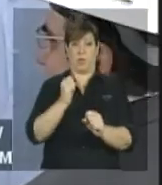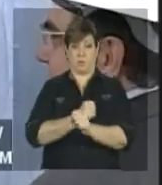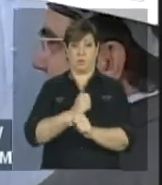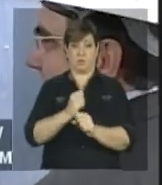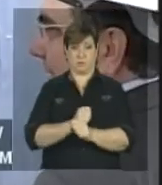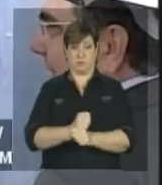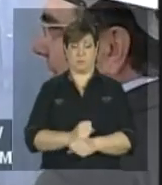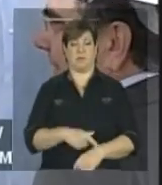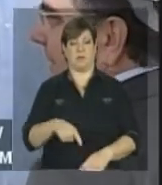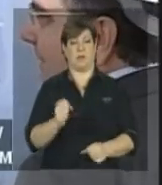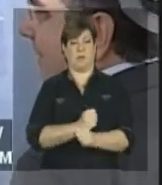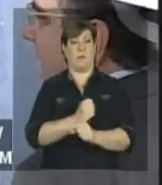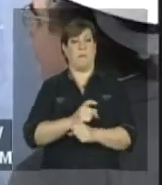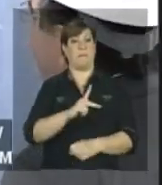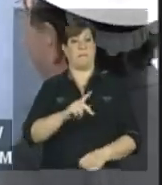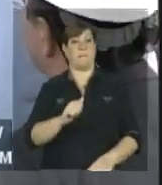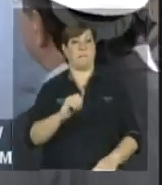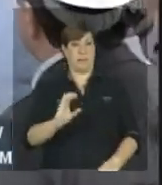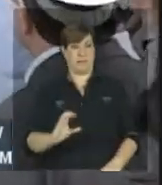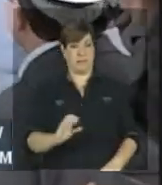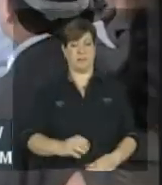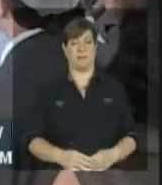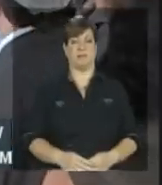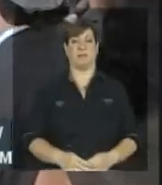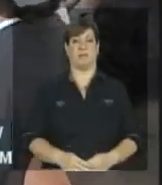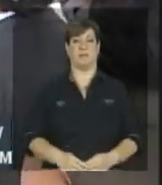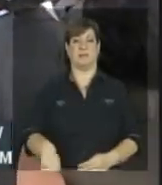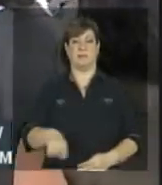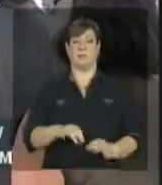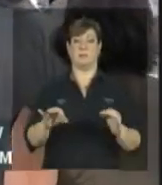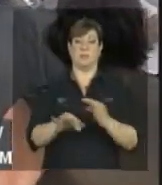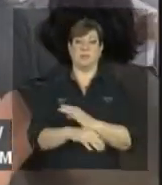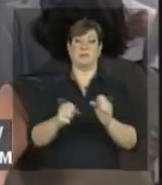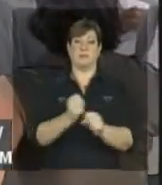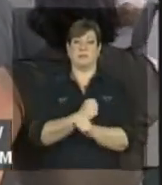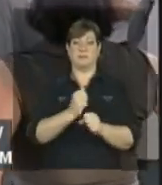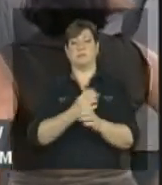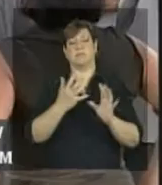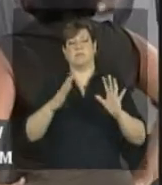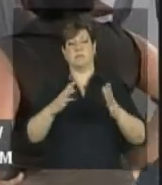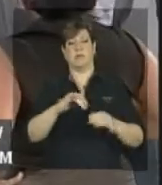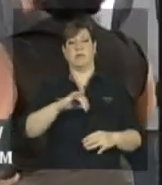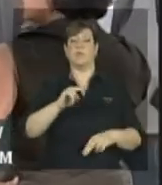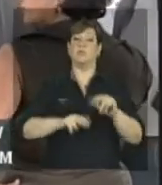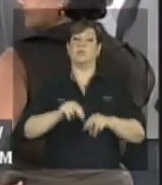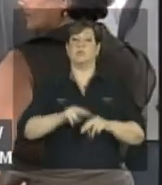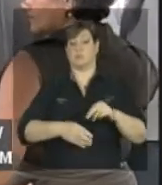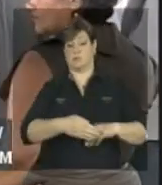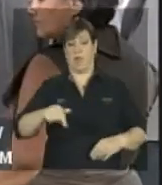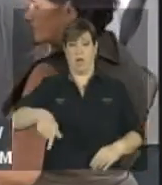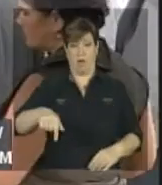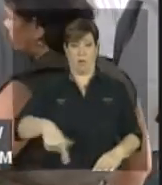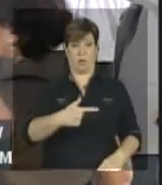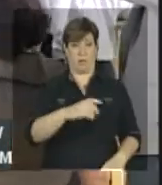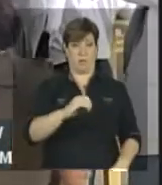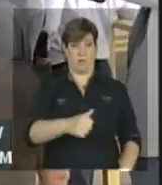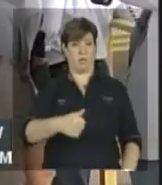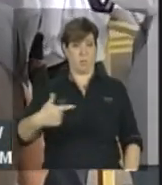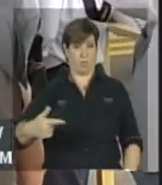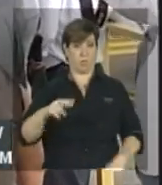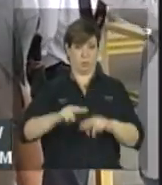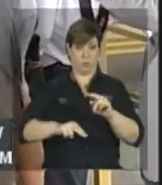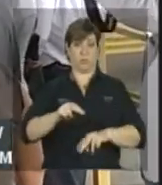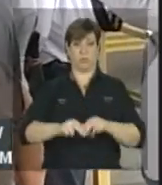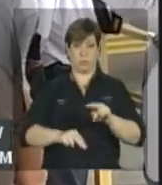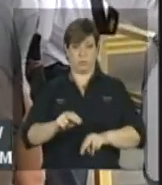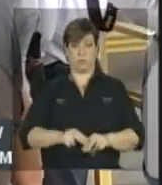né, é uma obra do PAC, o término da obra está previsto para junho, agora deste ano, junho de